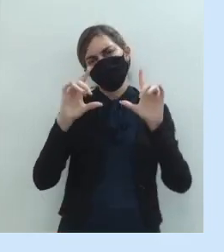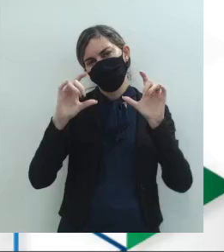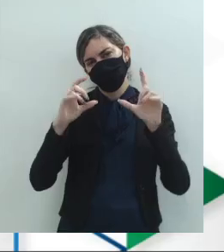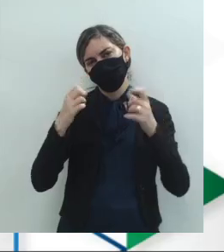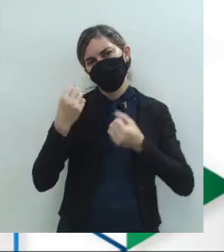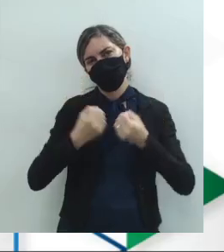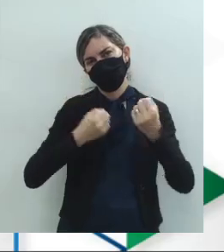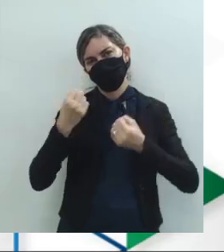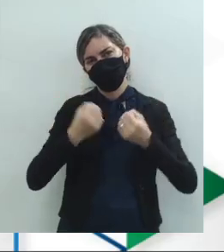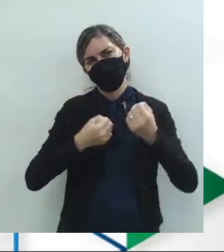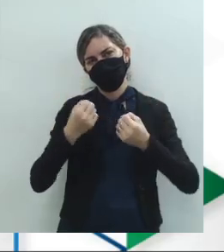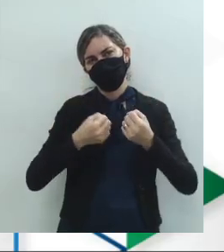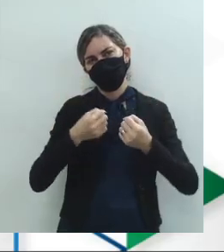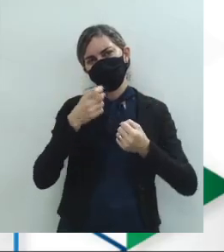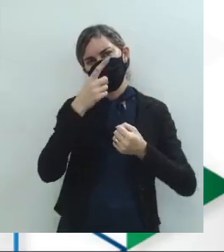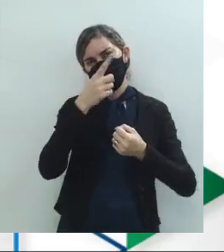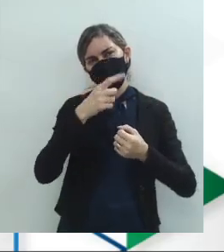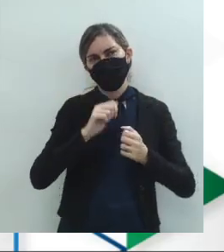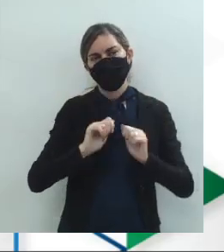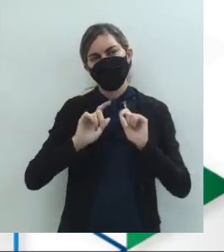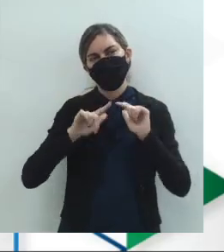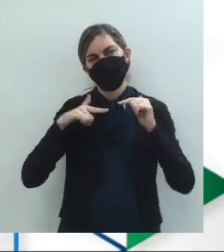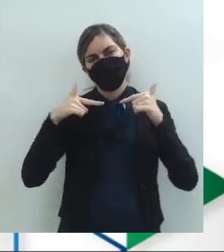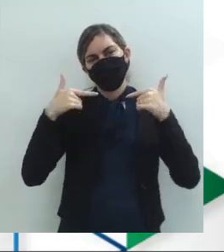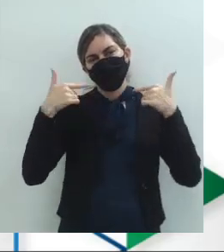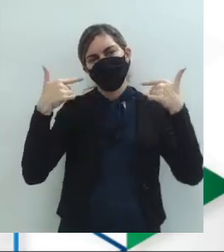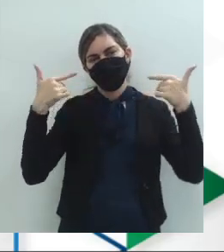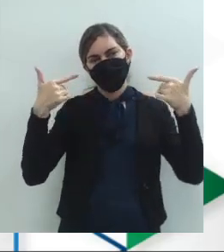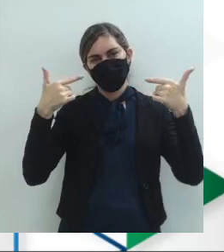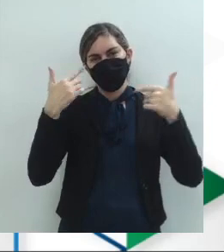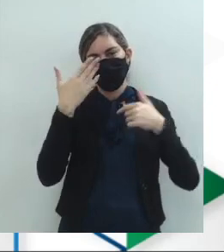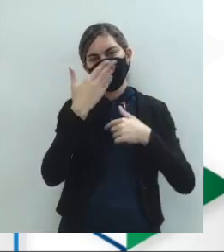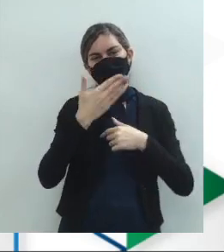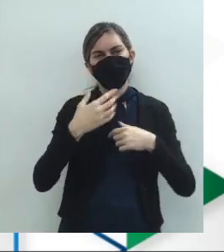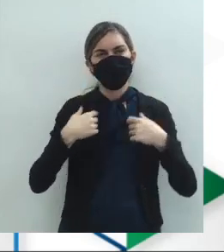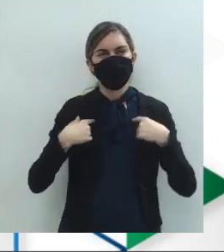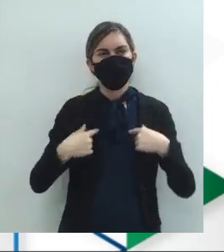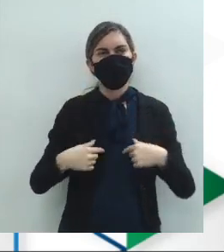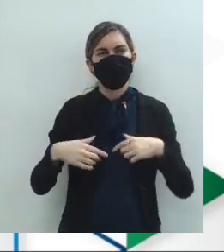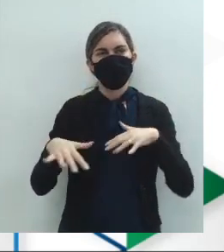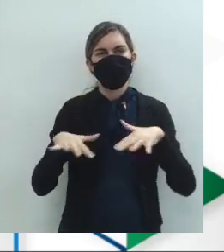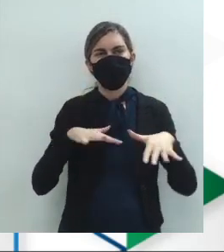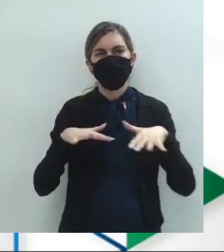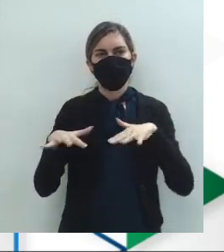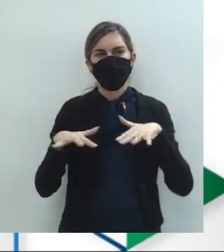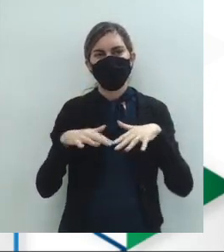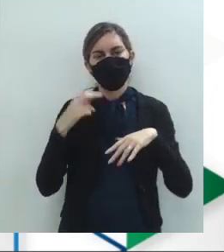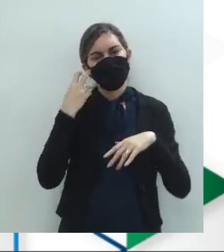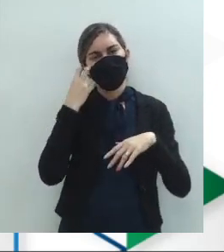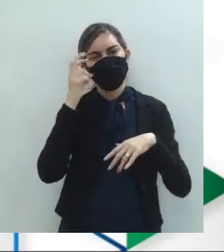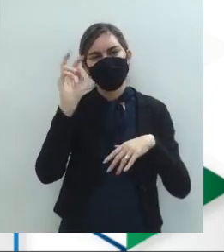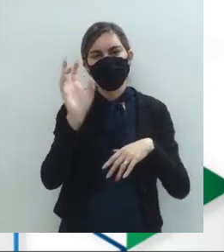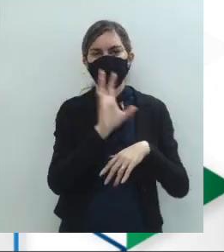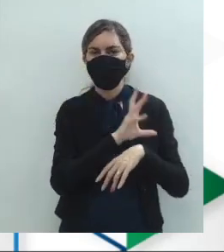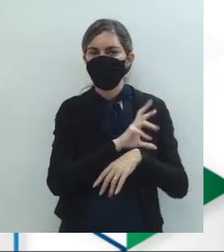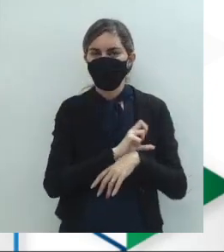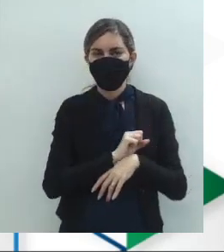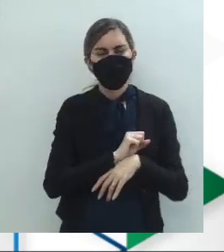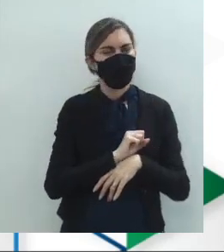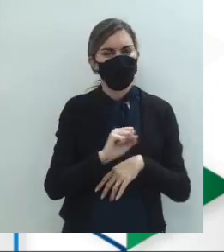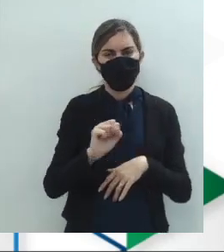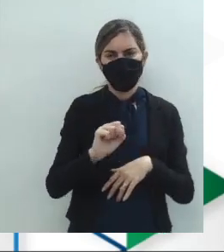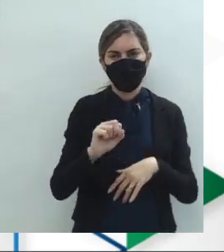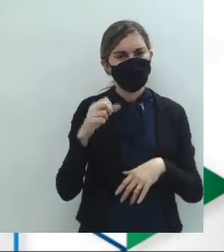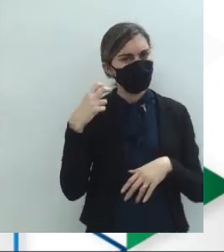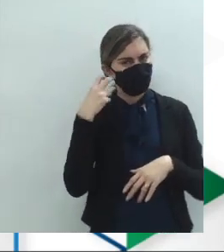esquerdo. Esse rapaz aí simpático, com esse sorriso largo, de quem movimenta a cultura, de quem ama e é apaixonado pelo